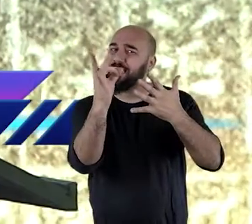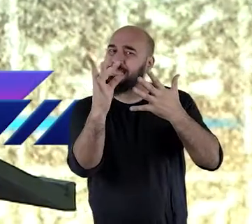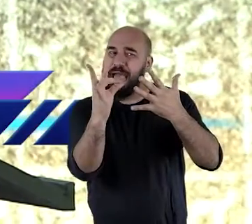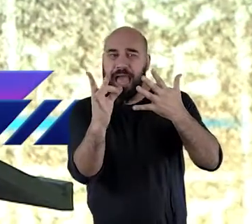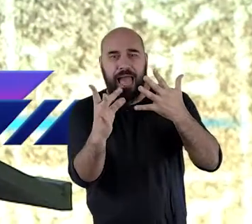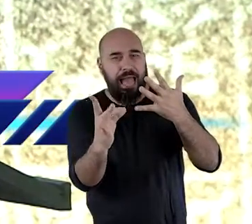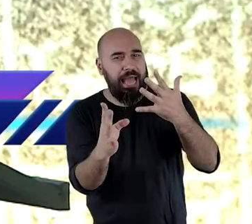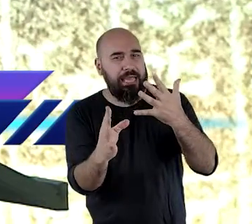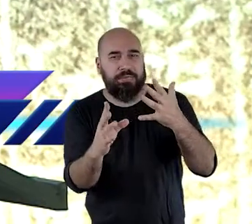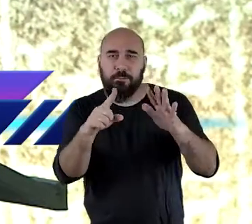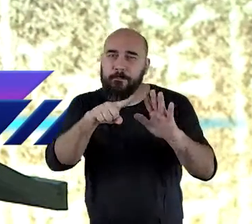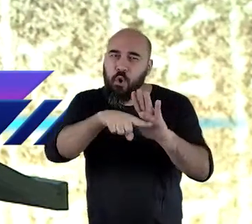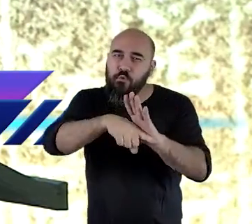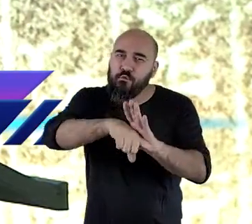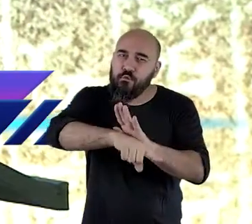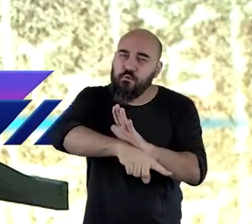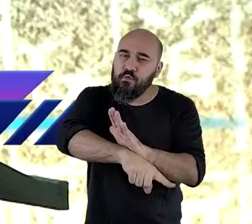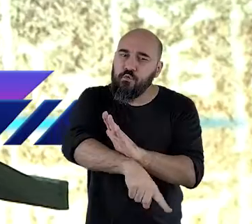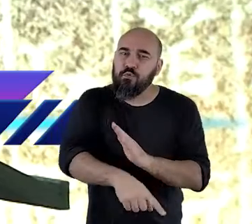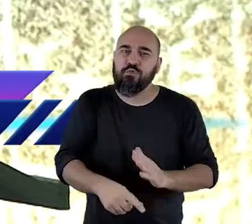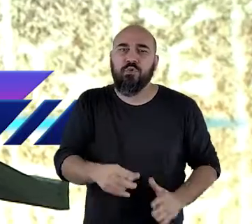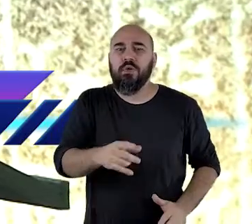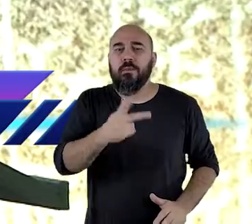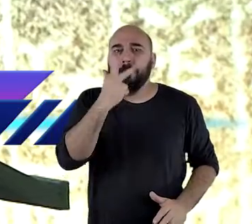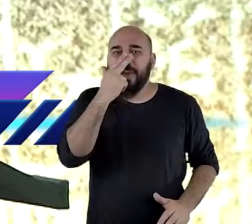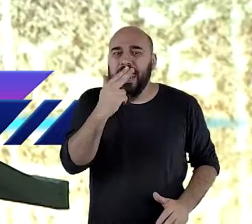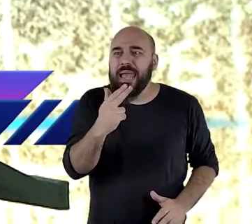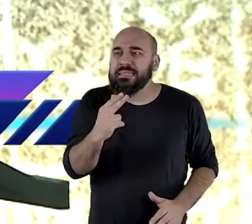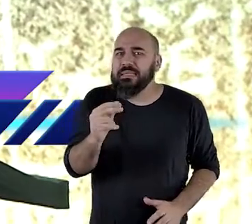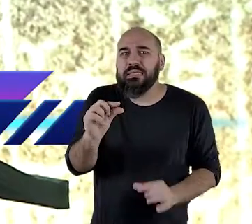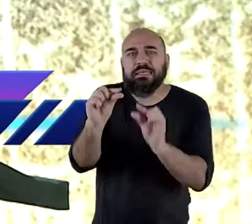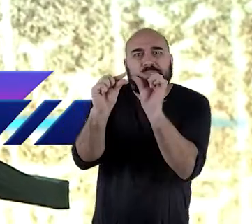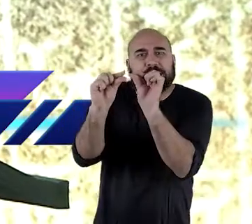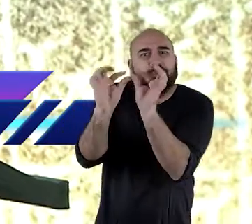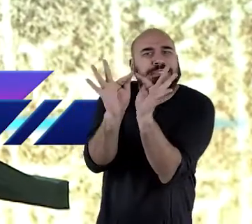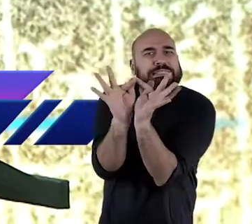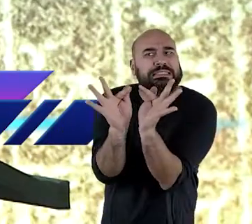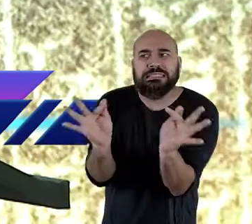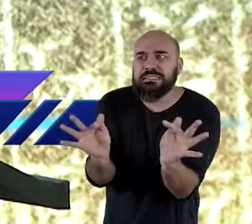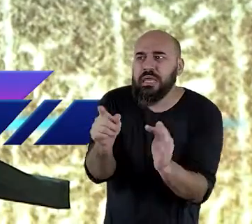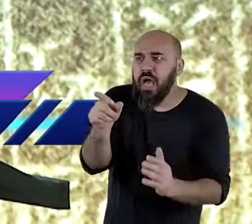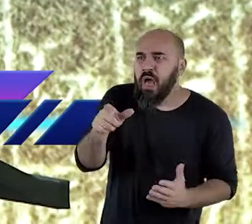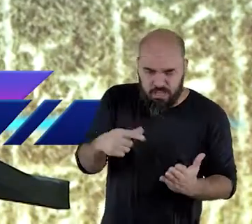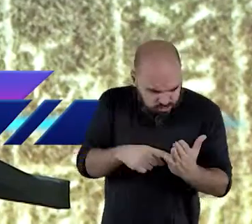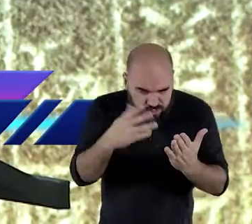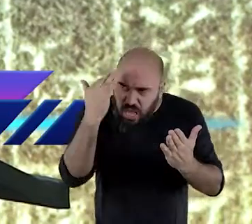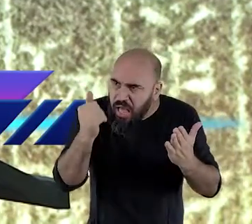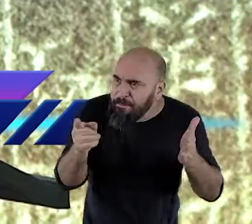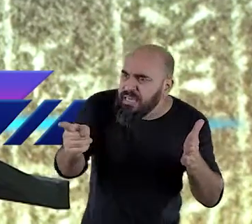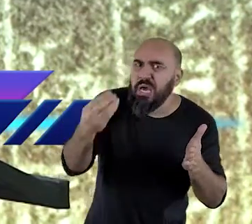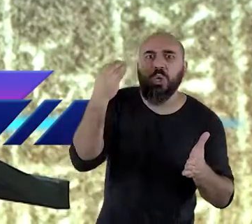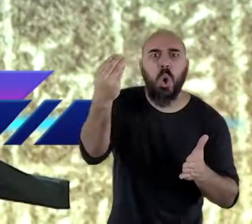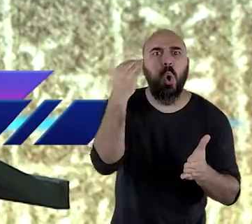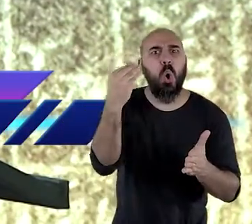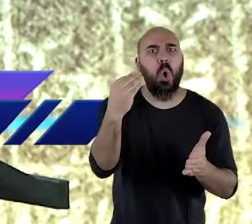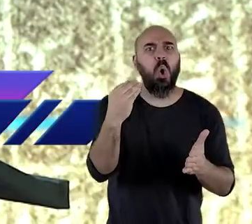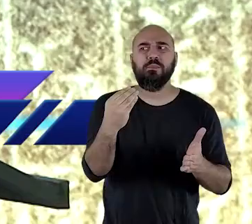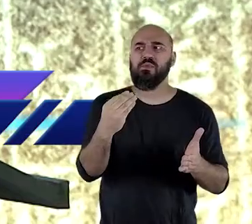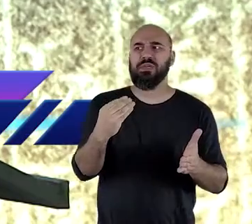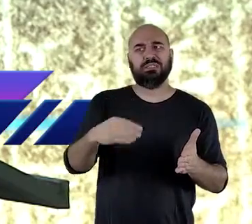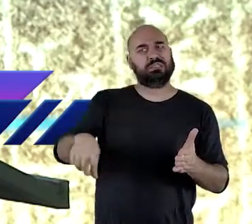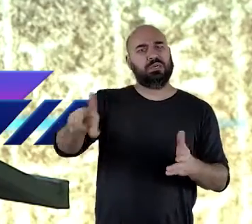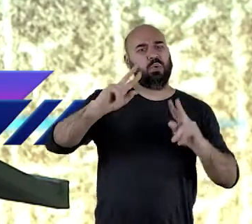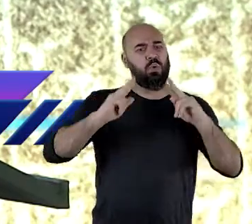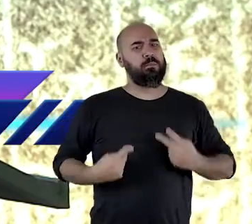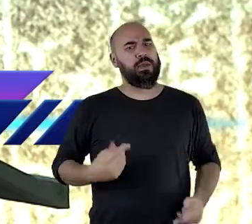detalhes. Coisas pequenas que seria impossível a qualquer ser humano prever ou saber